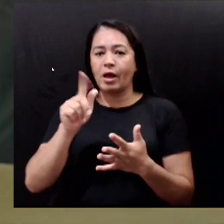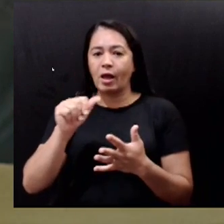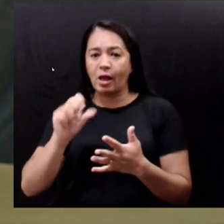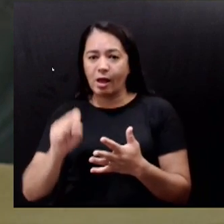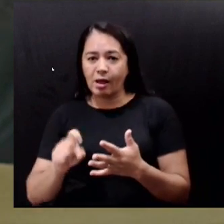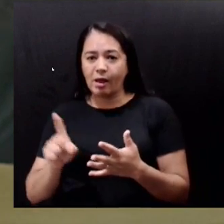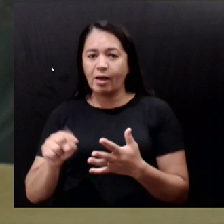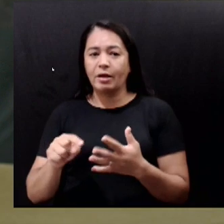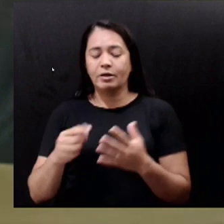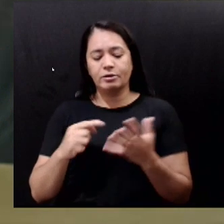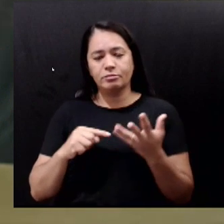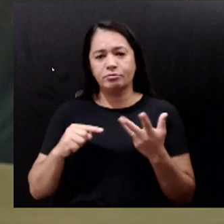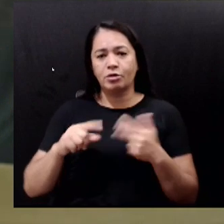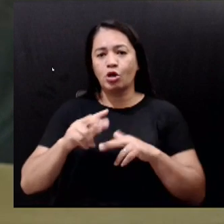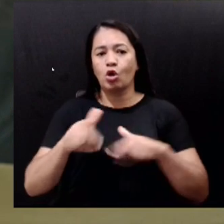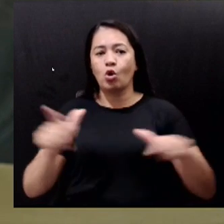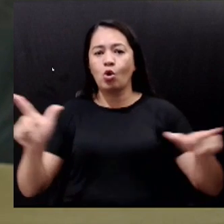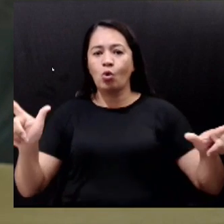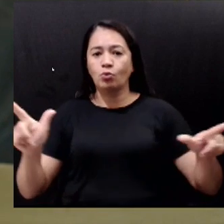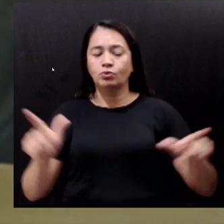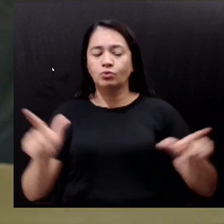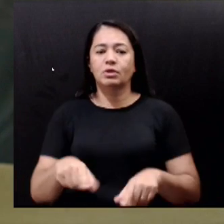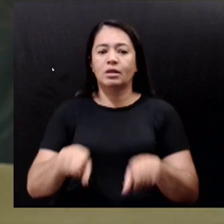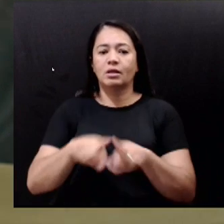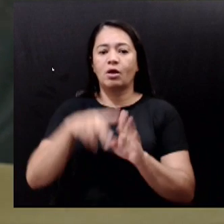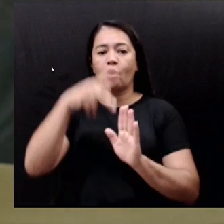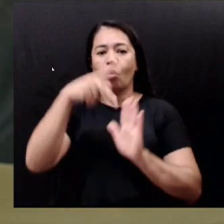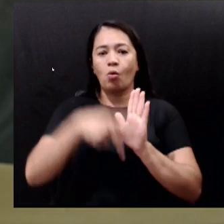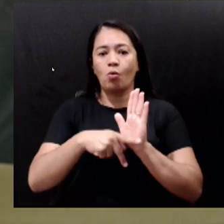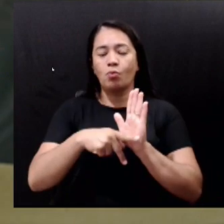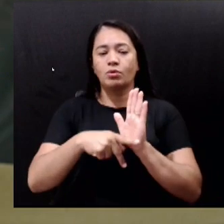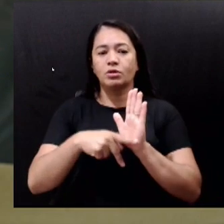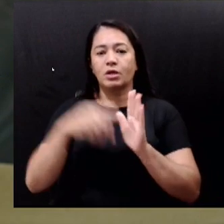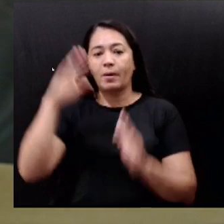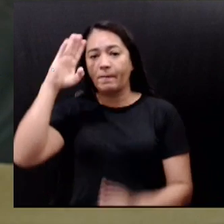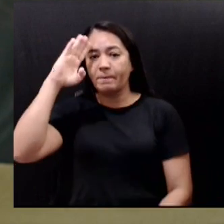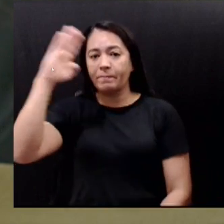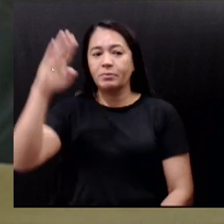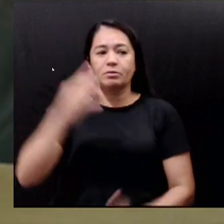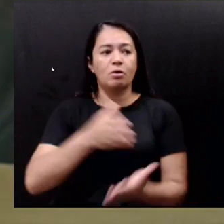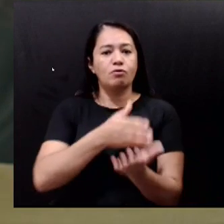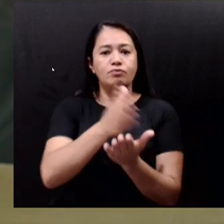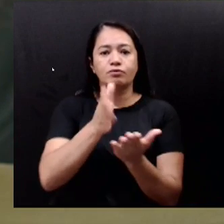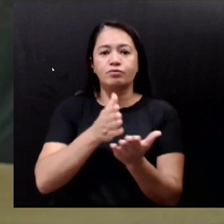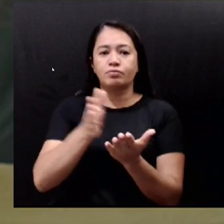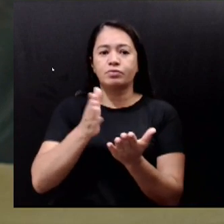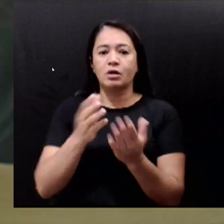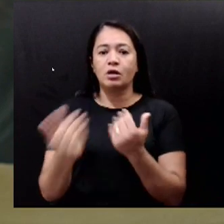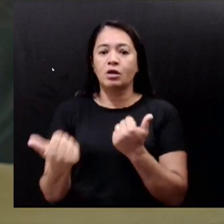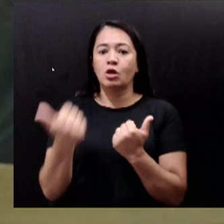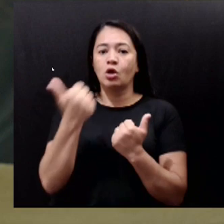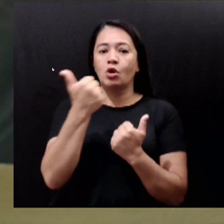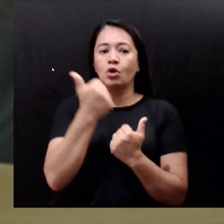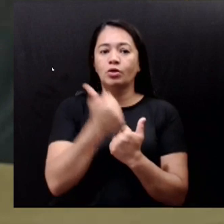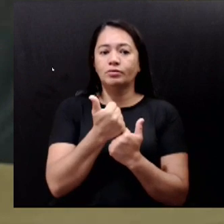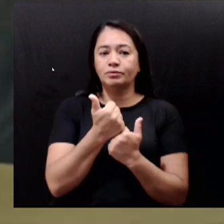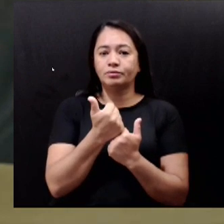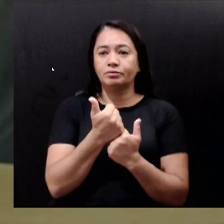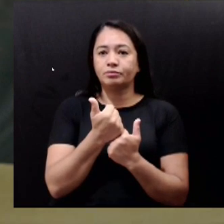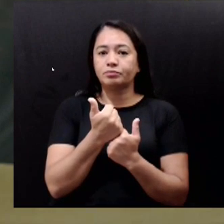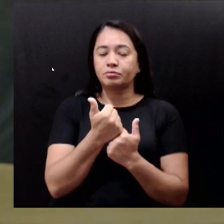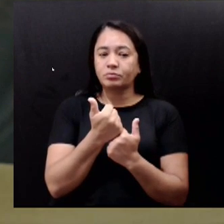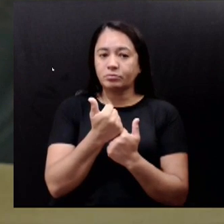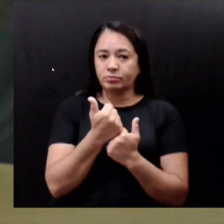O projeto define como principais, diretrizes a substituição de redes aéreas por subterrâneas,